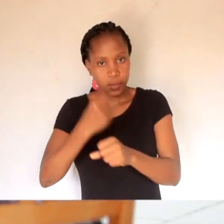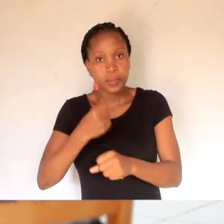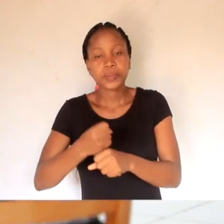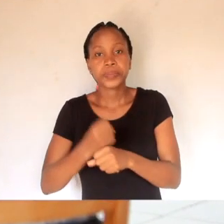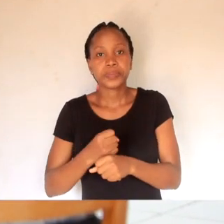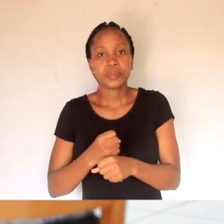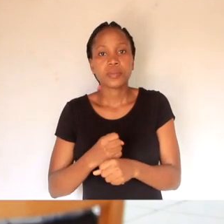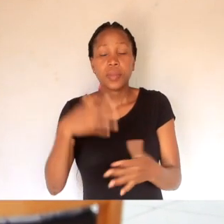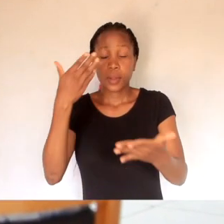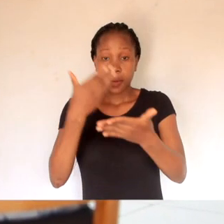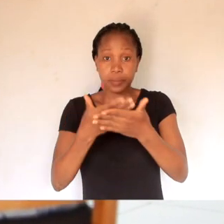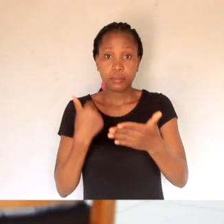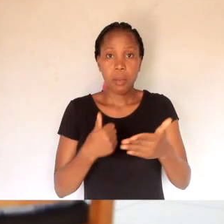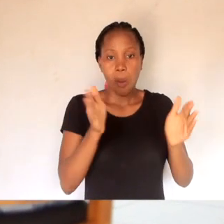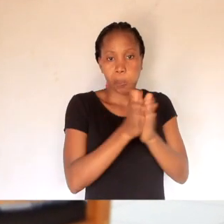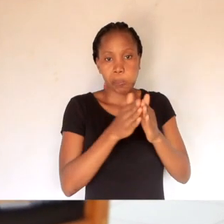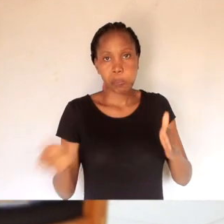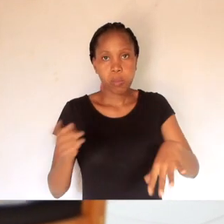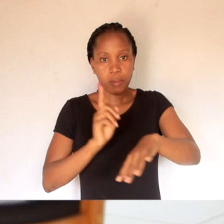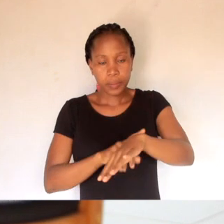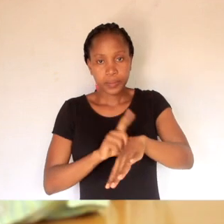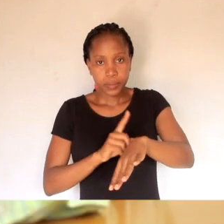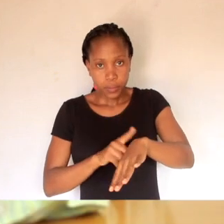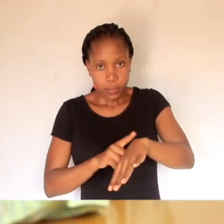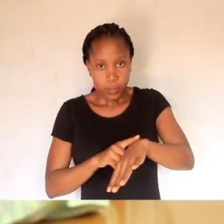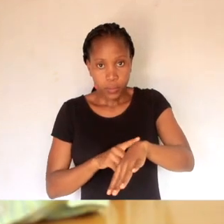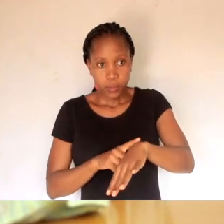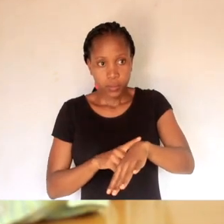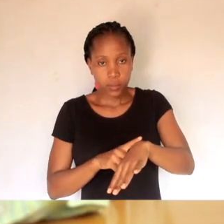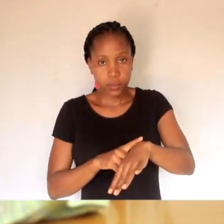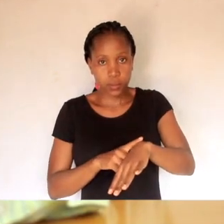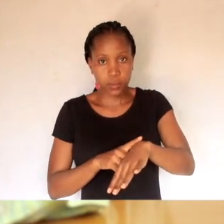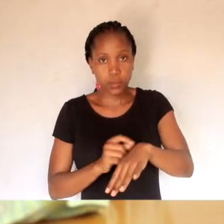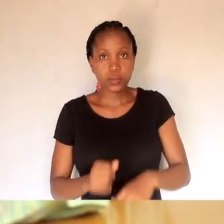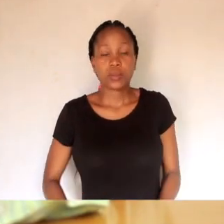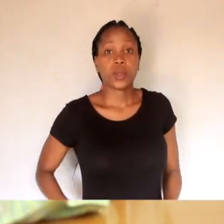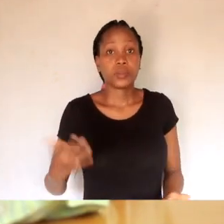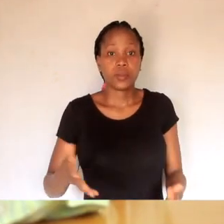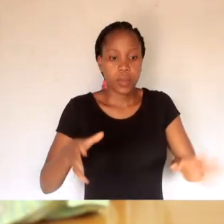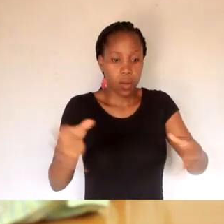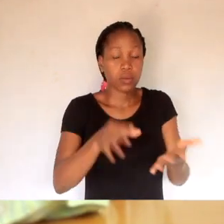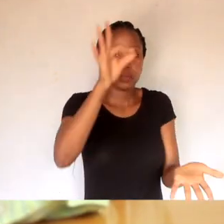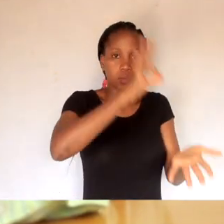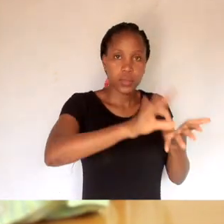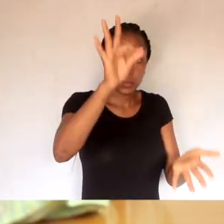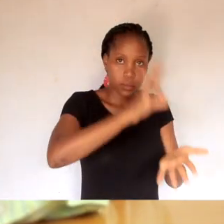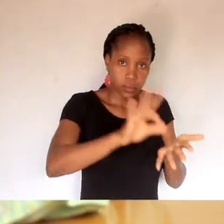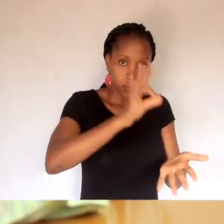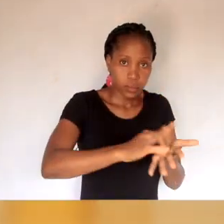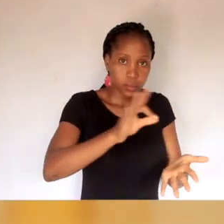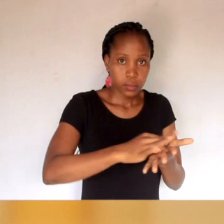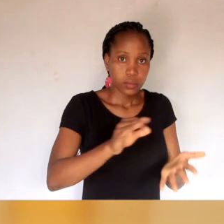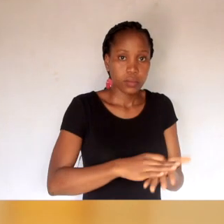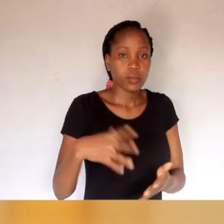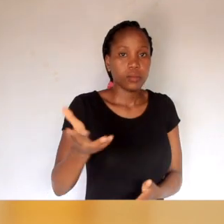em que tinha que criar condições de modo a termos um secretariado executivo